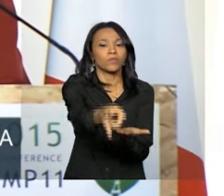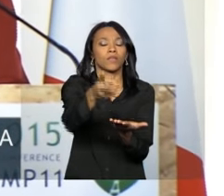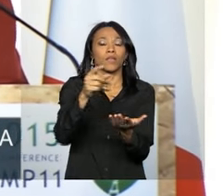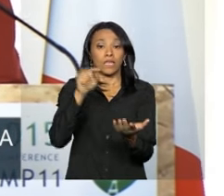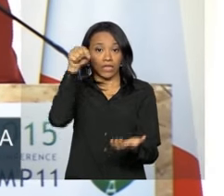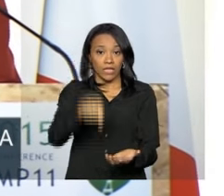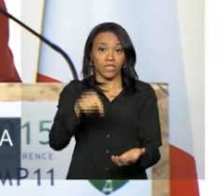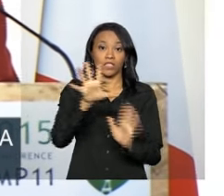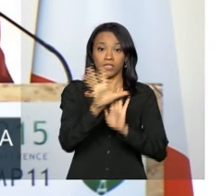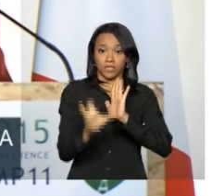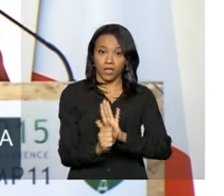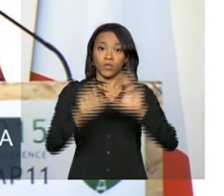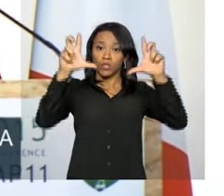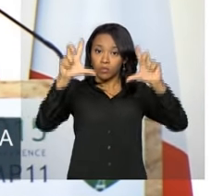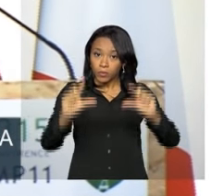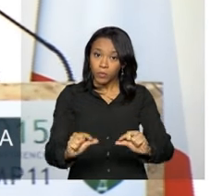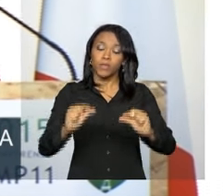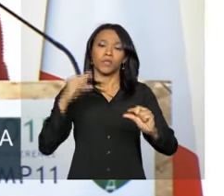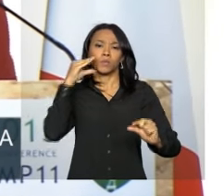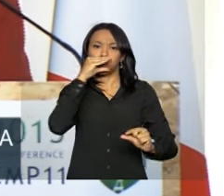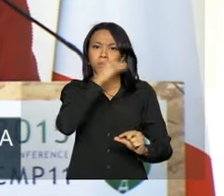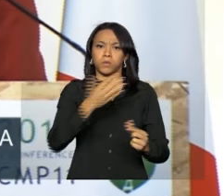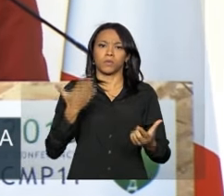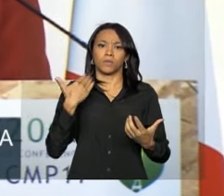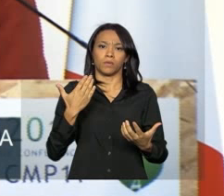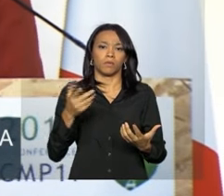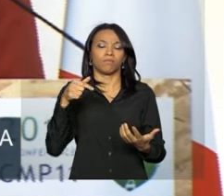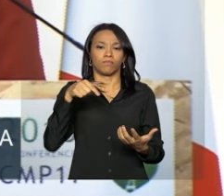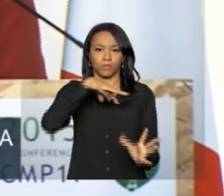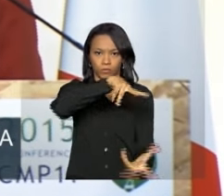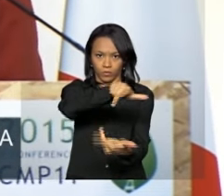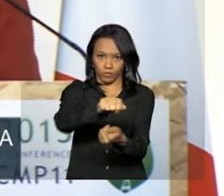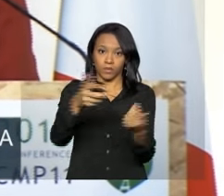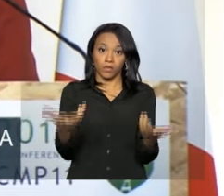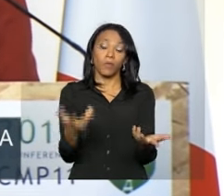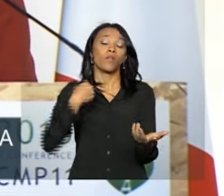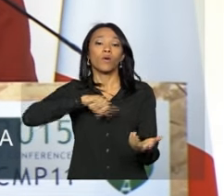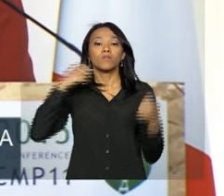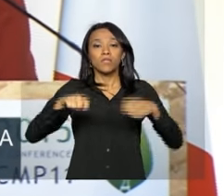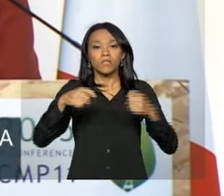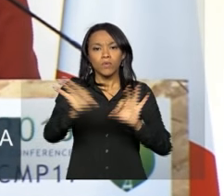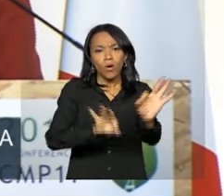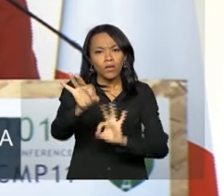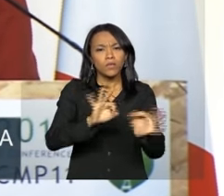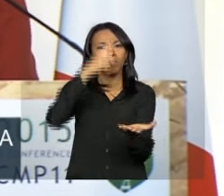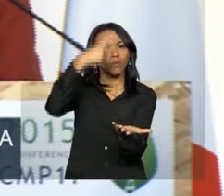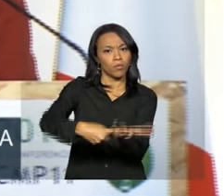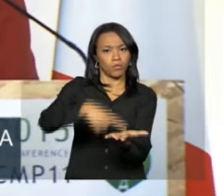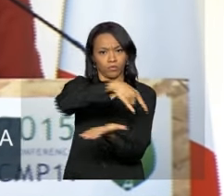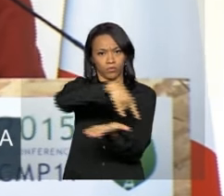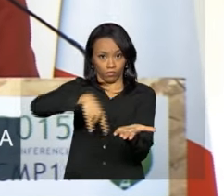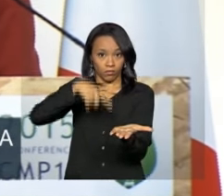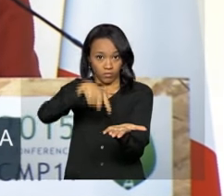neste século a elevação da temperatura média global em 2 graus Celsius. Para isso, devemos construir um acordo que seja